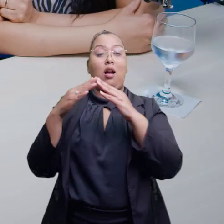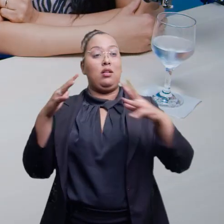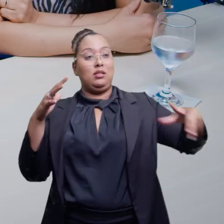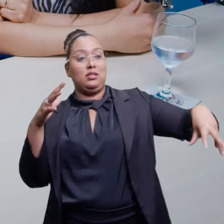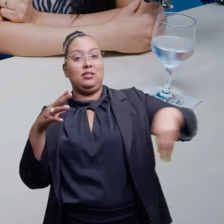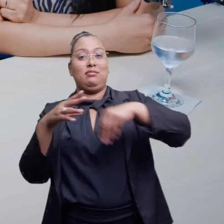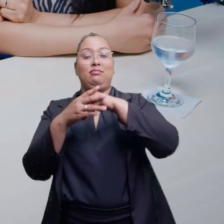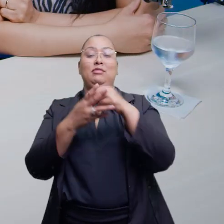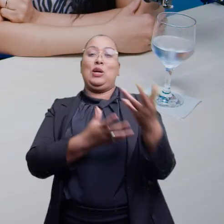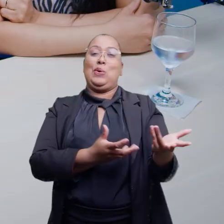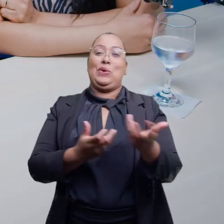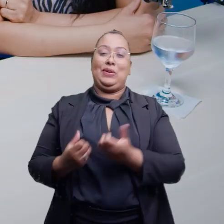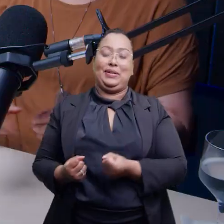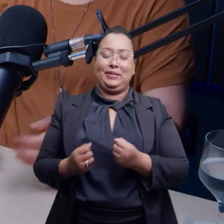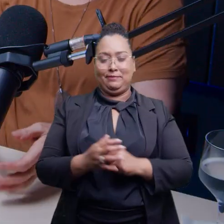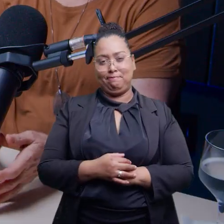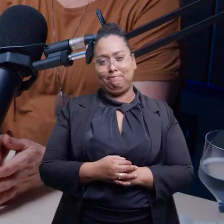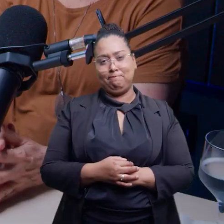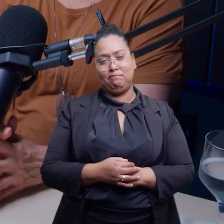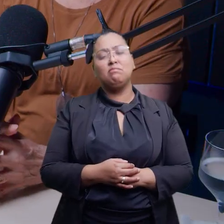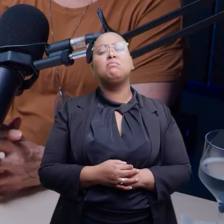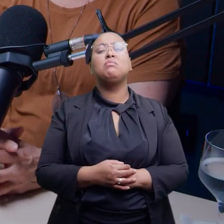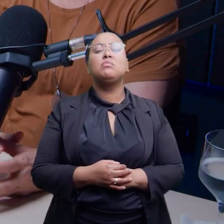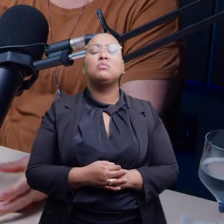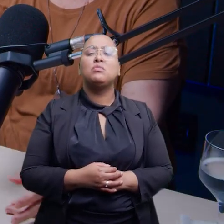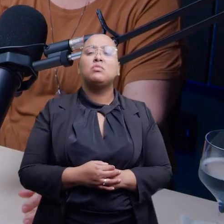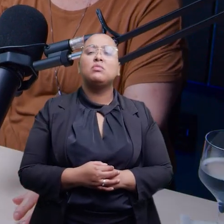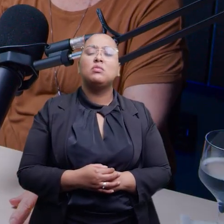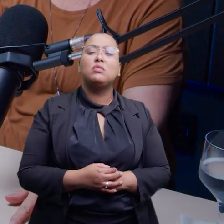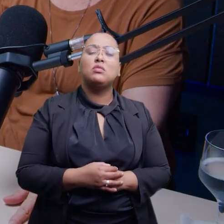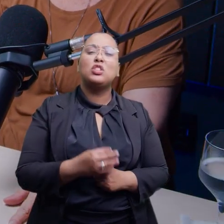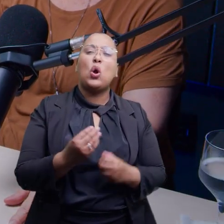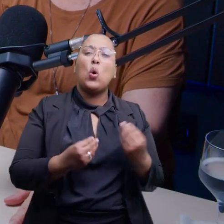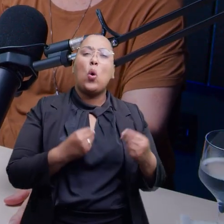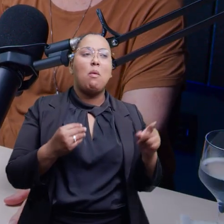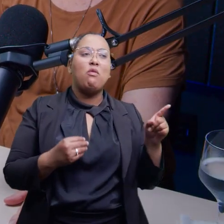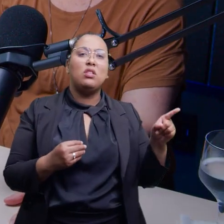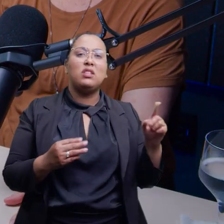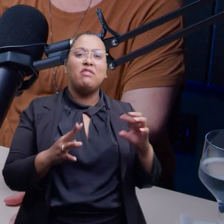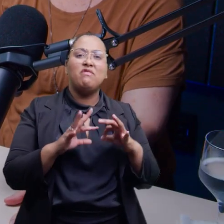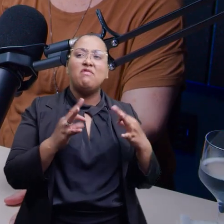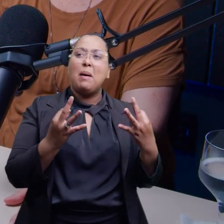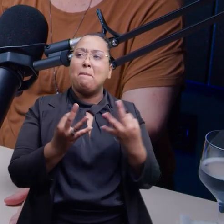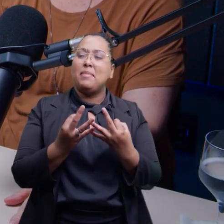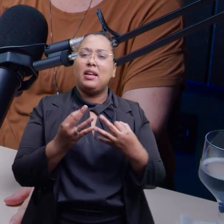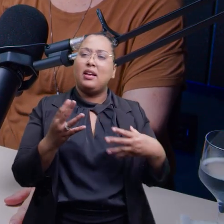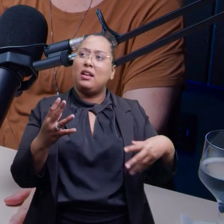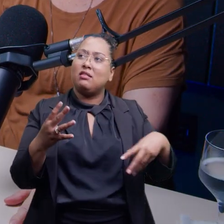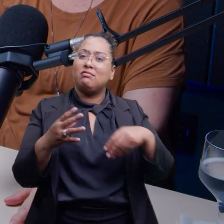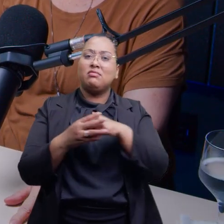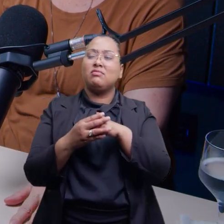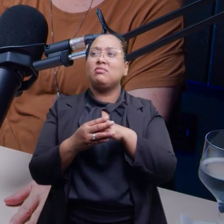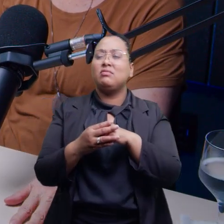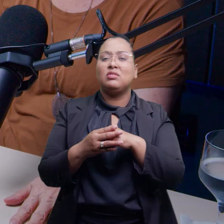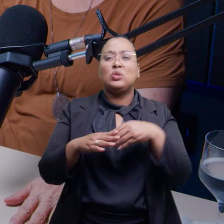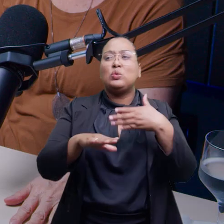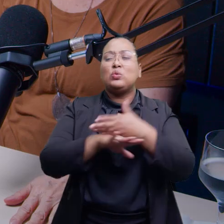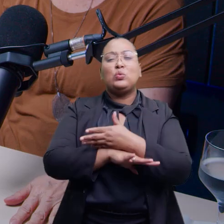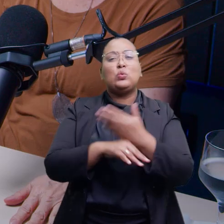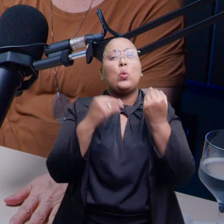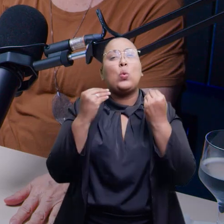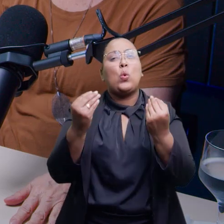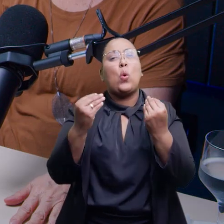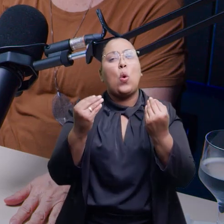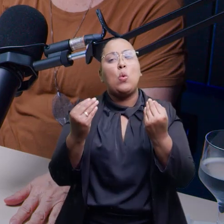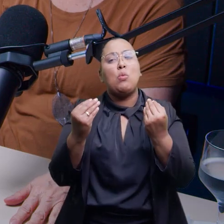para poder acolher elas. E como que foi esse processo, né, quando você foi para casa deles, que era a sua casa